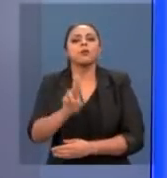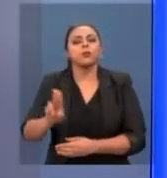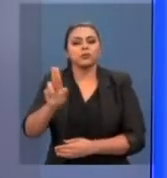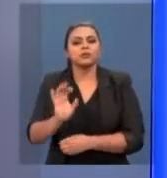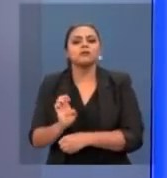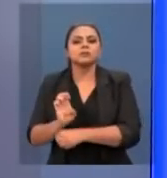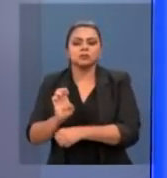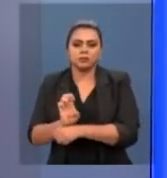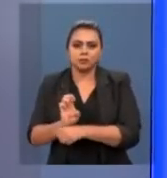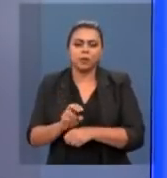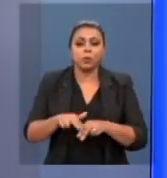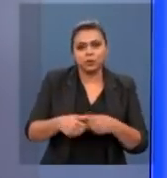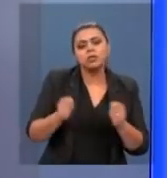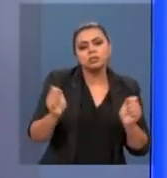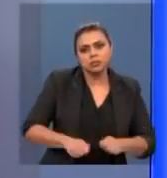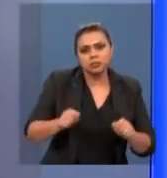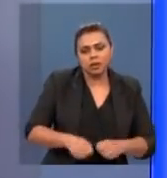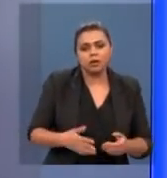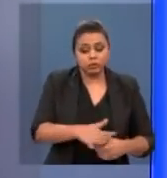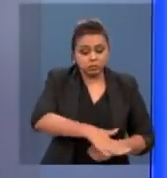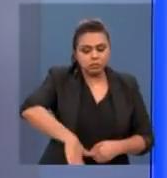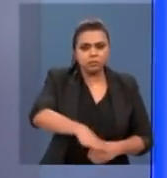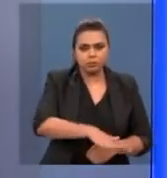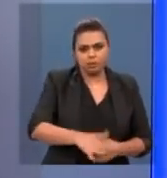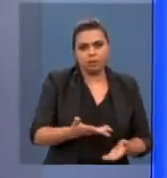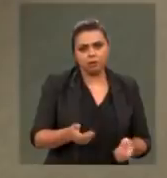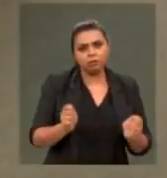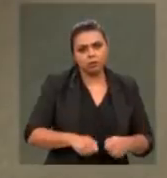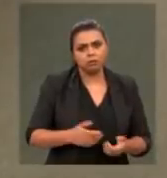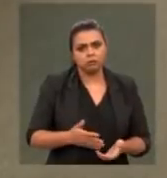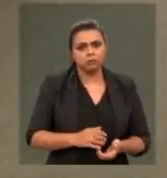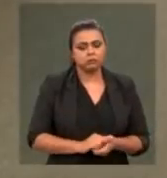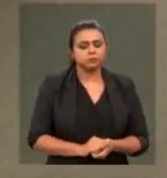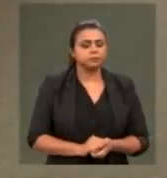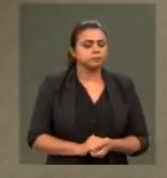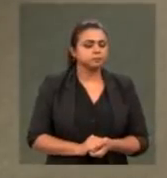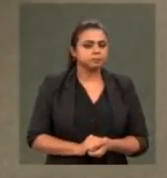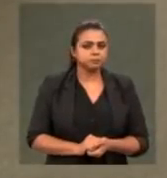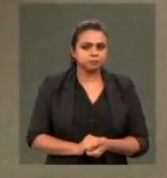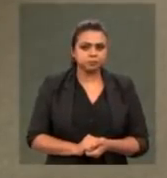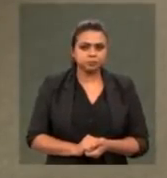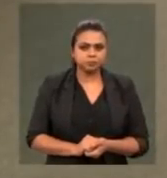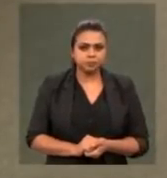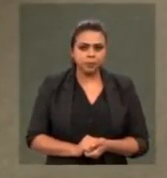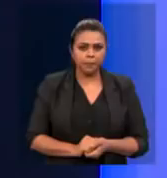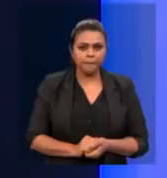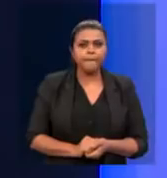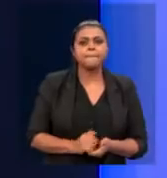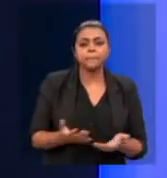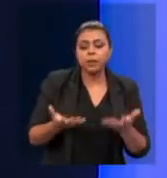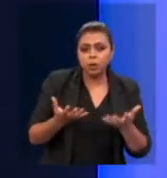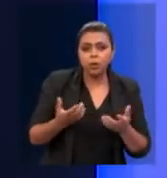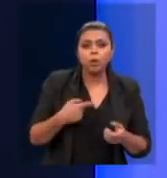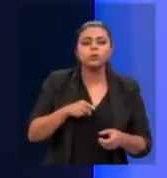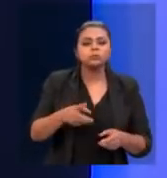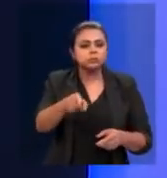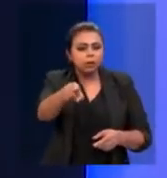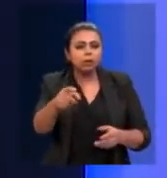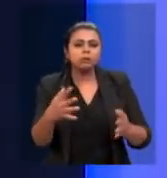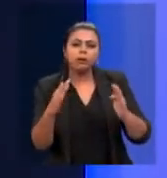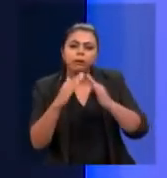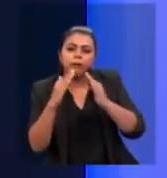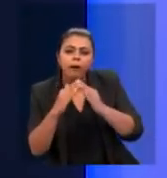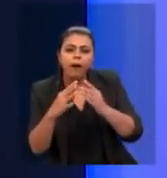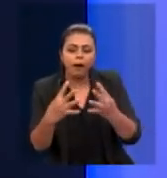cento para a educação inclusive nessa área da universidade estadual quero me reportar pra você que está em casa assistindo esse